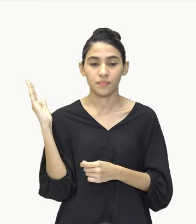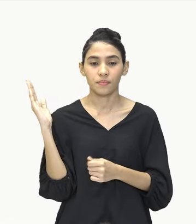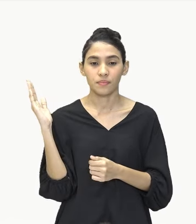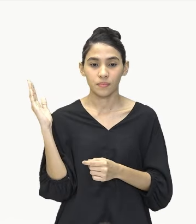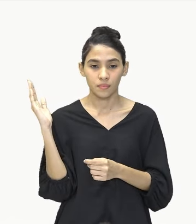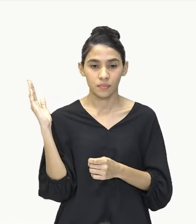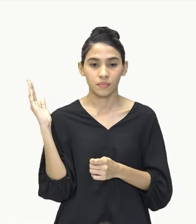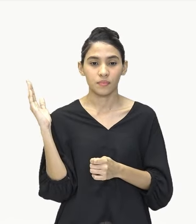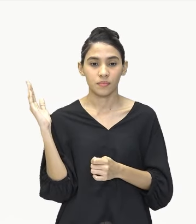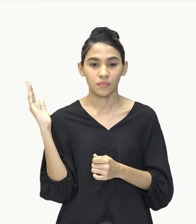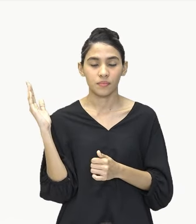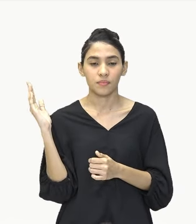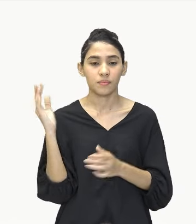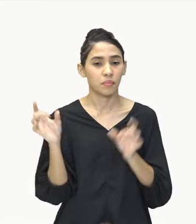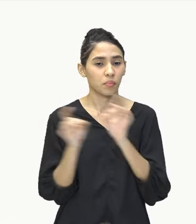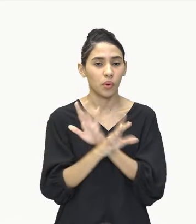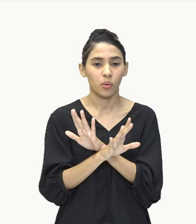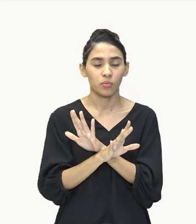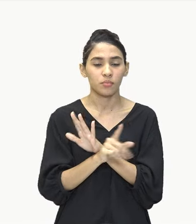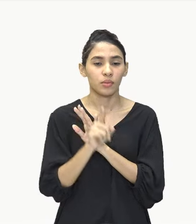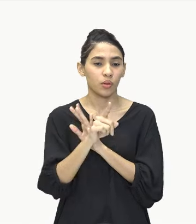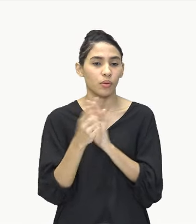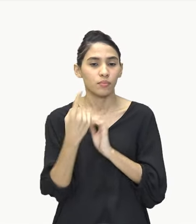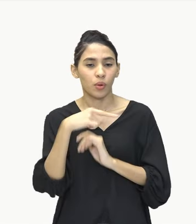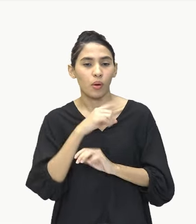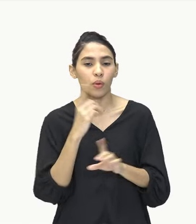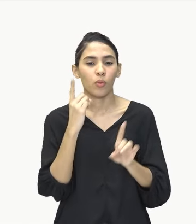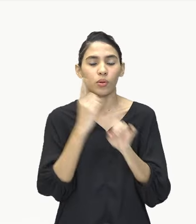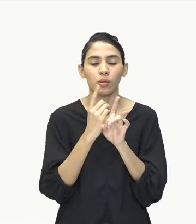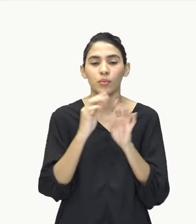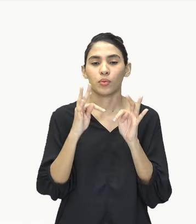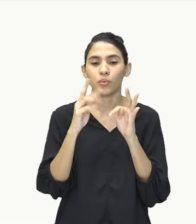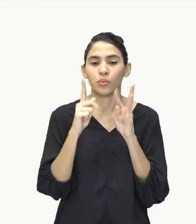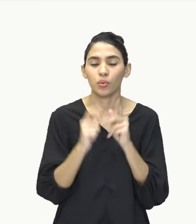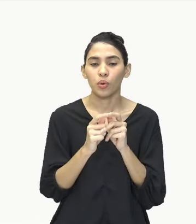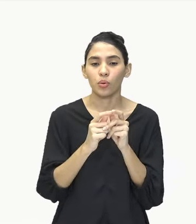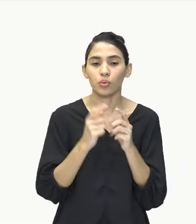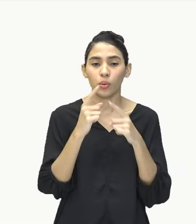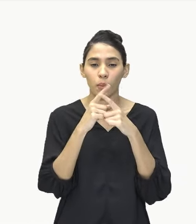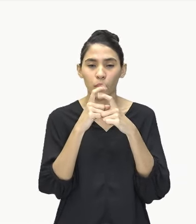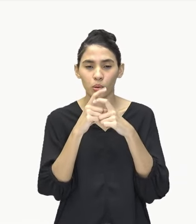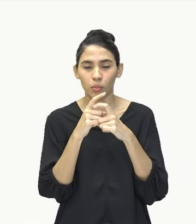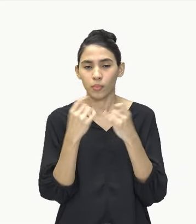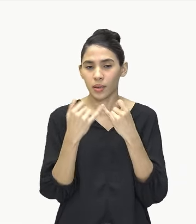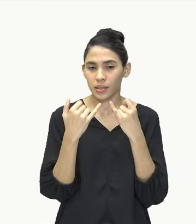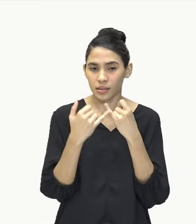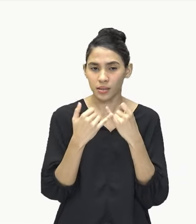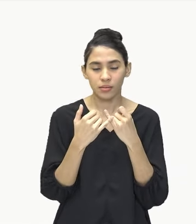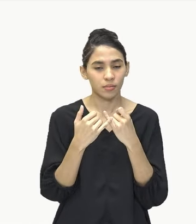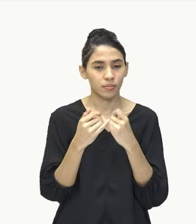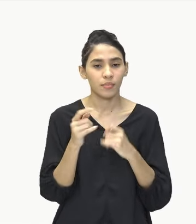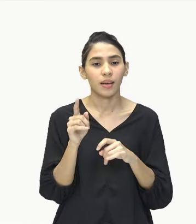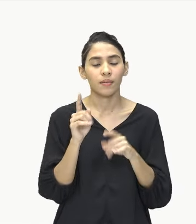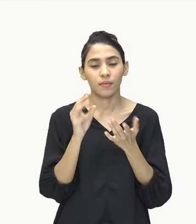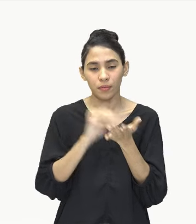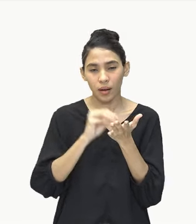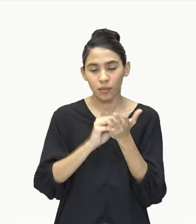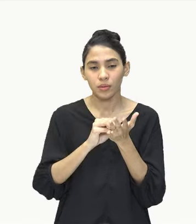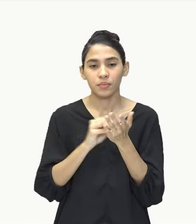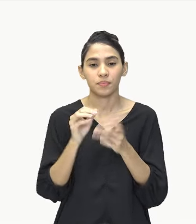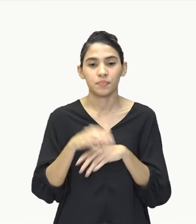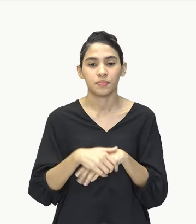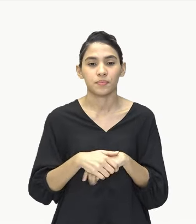desse monômio. Pronto. Localizamos todos os monômios semelhantes? Não, ainda tem. Nós temos aqui,